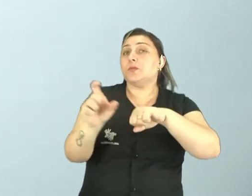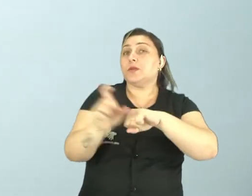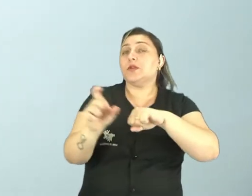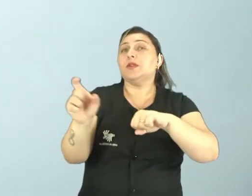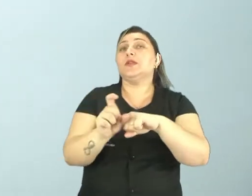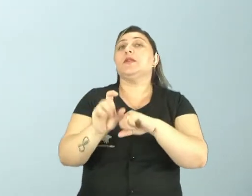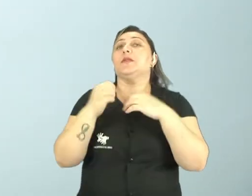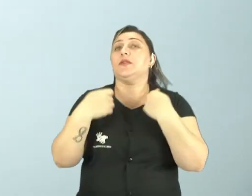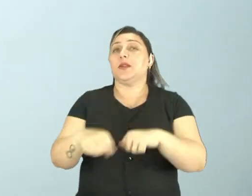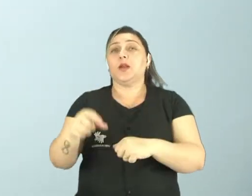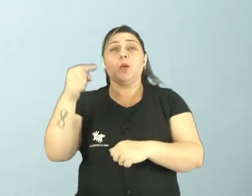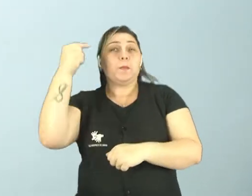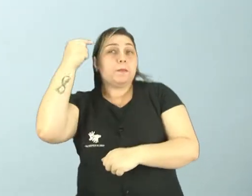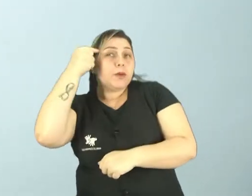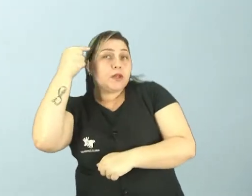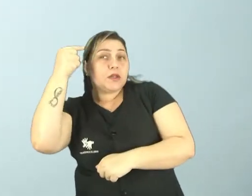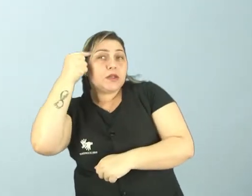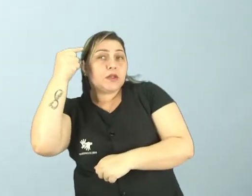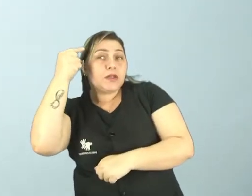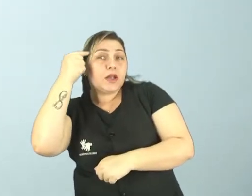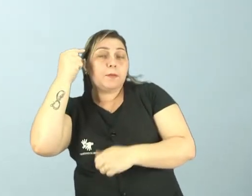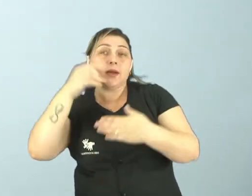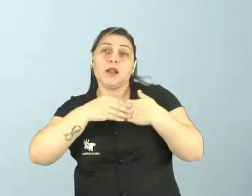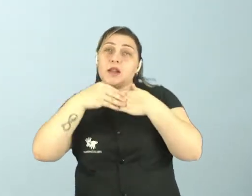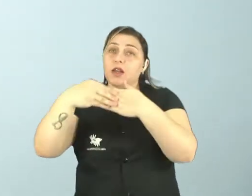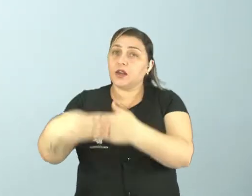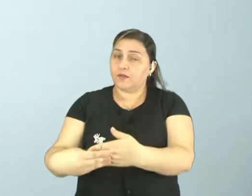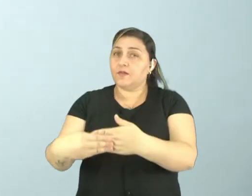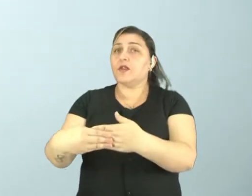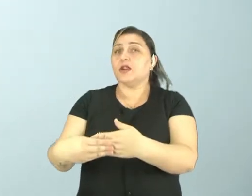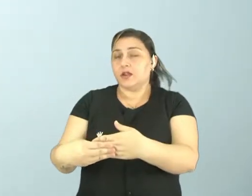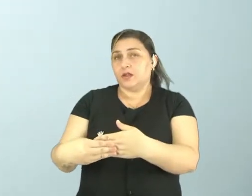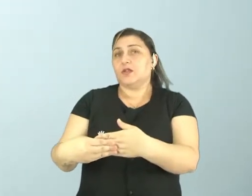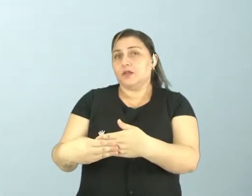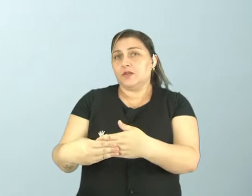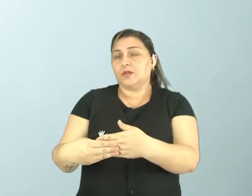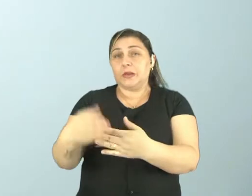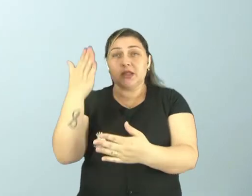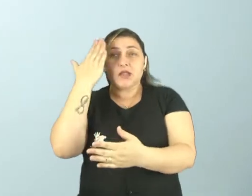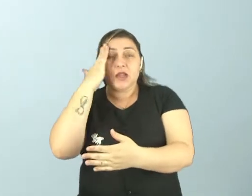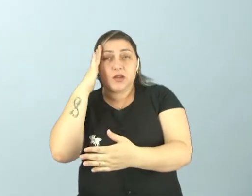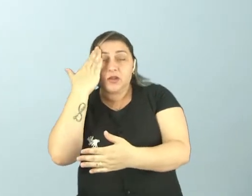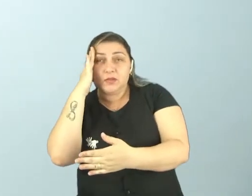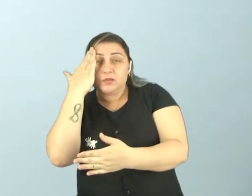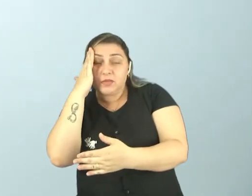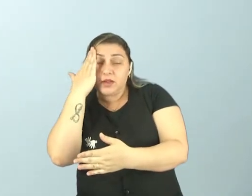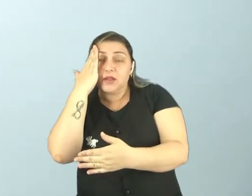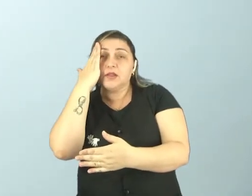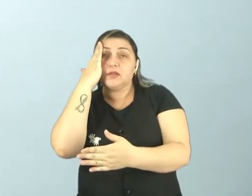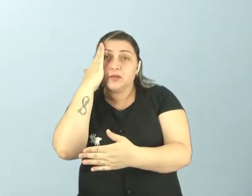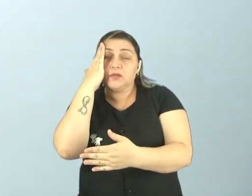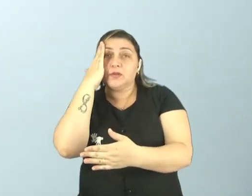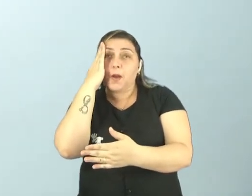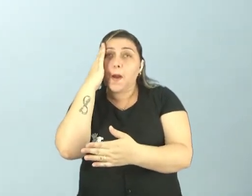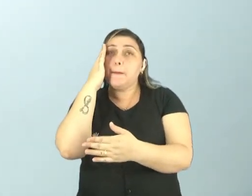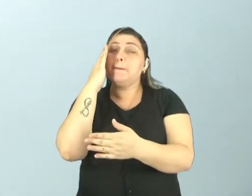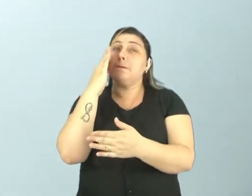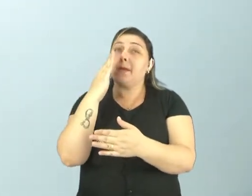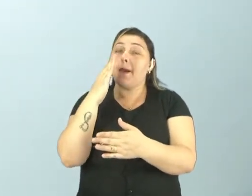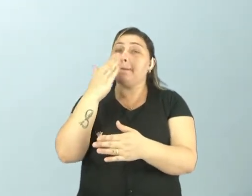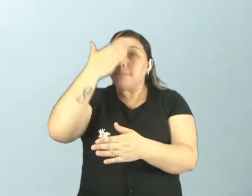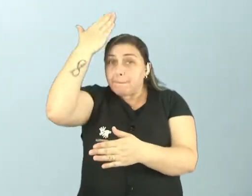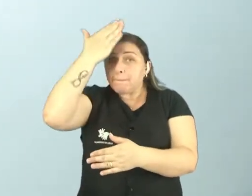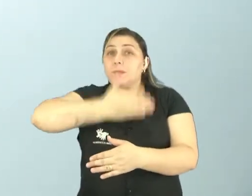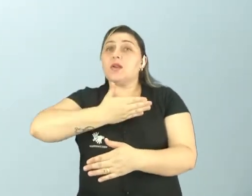vai desenvolver um raciocínio para levar uma indução, ou uma dedução, no caso, ou que você vai